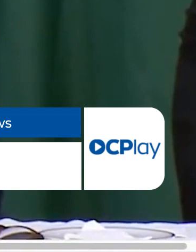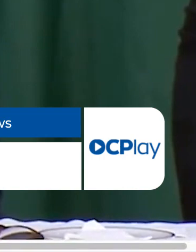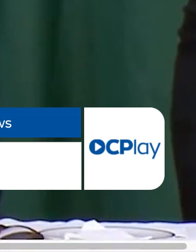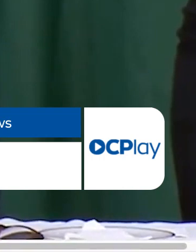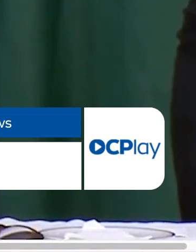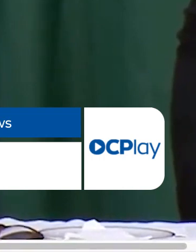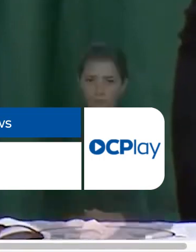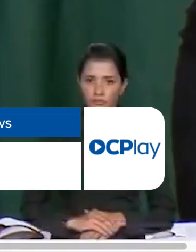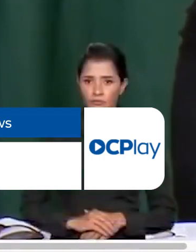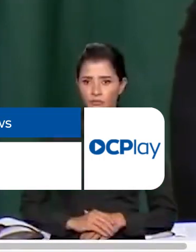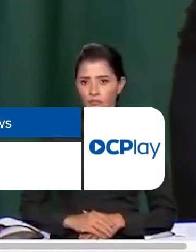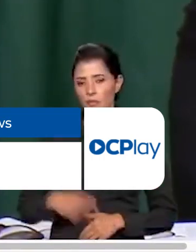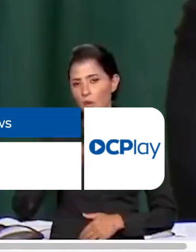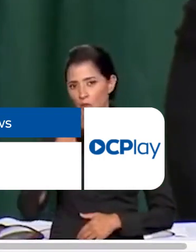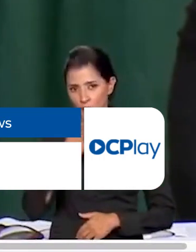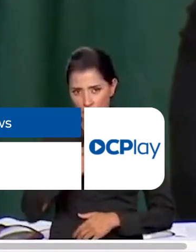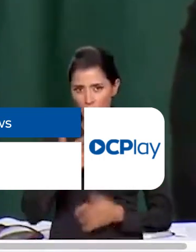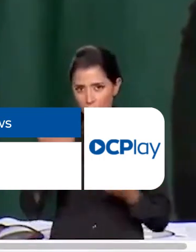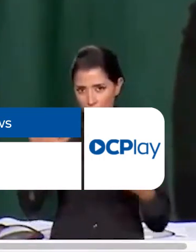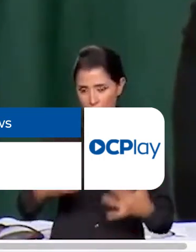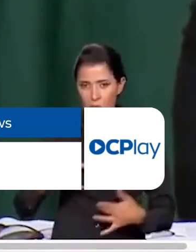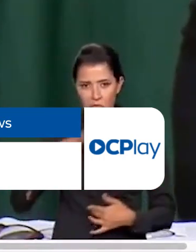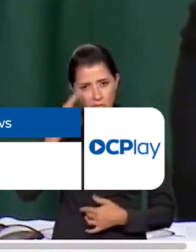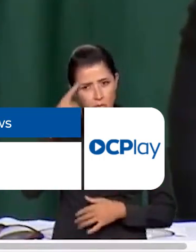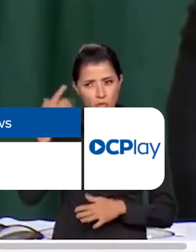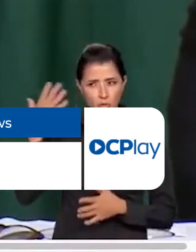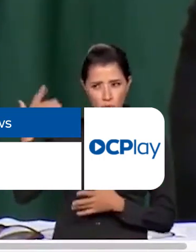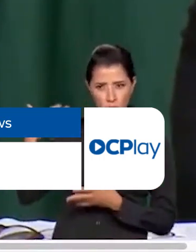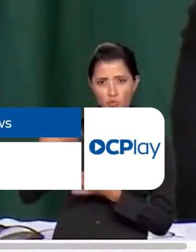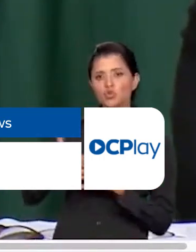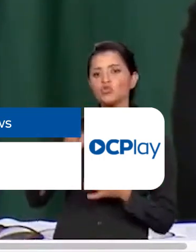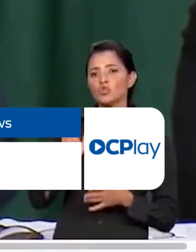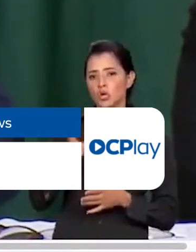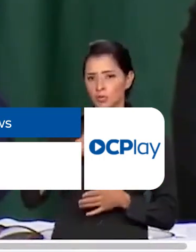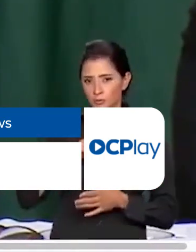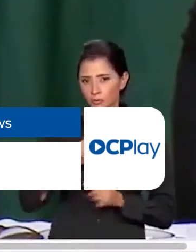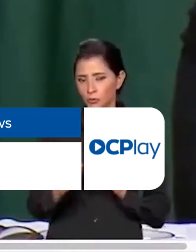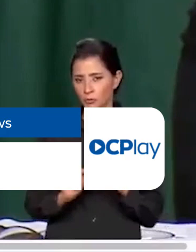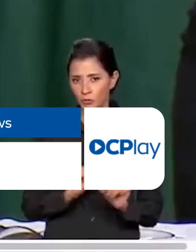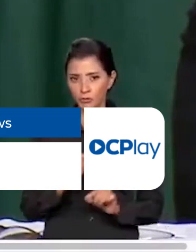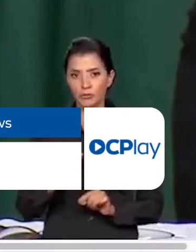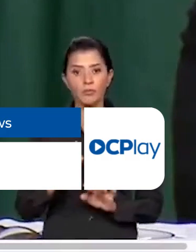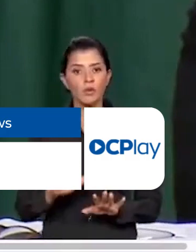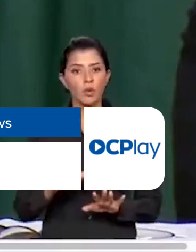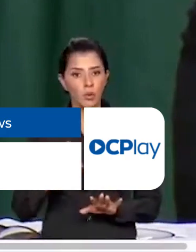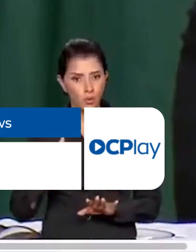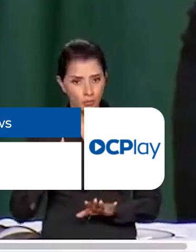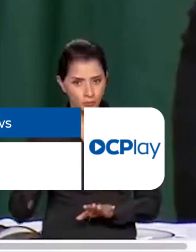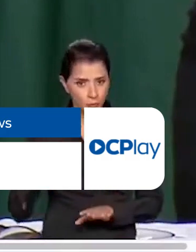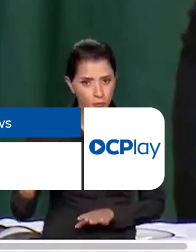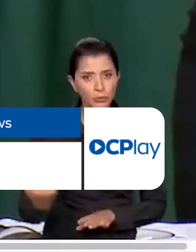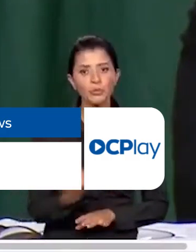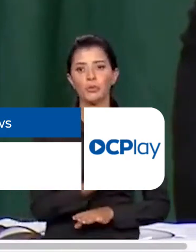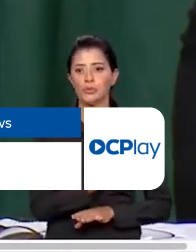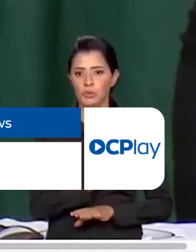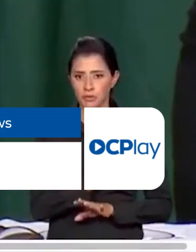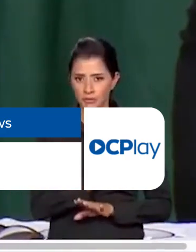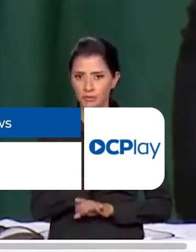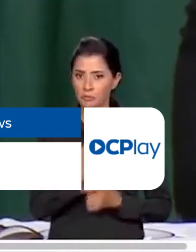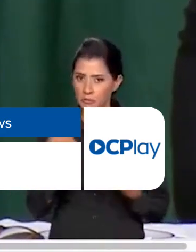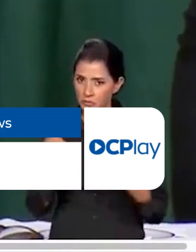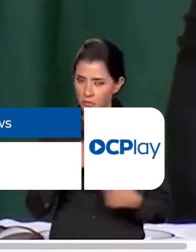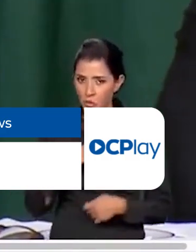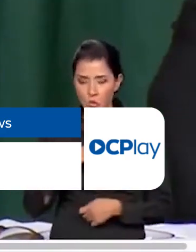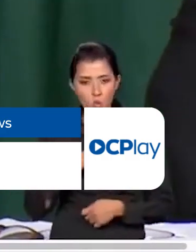uma coisa que eu penso há muito tempo. Ou seja, ou nós temos